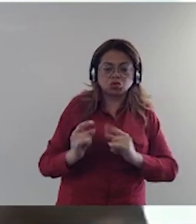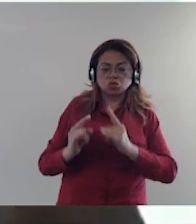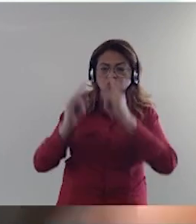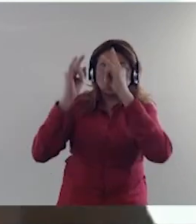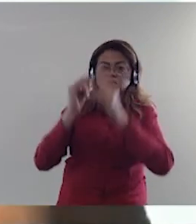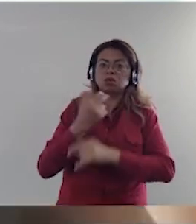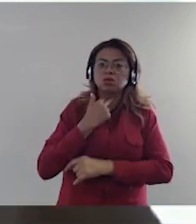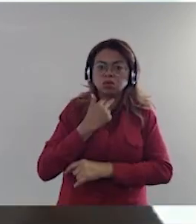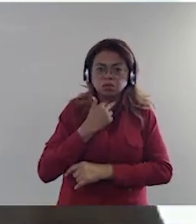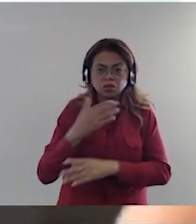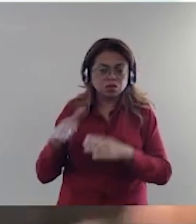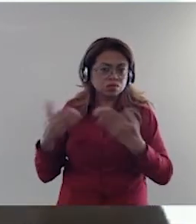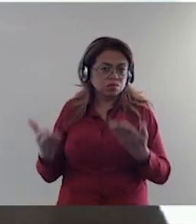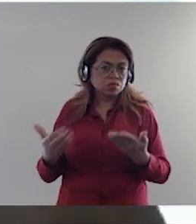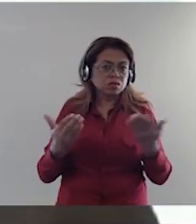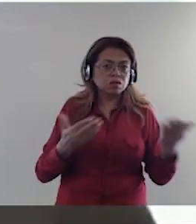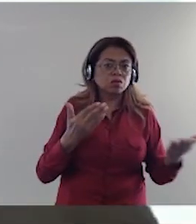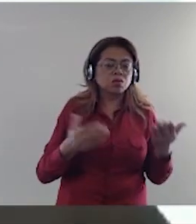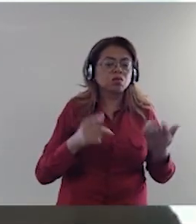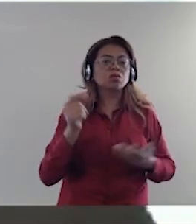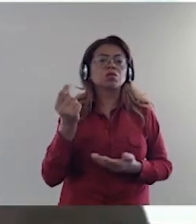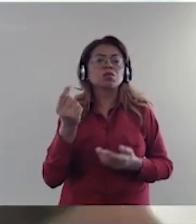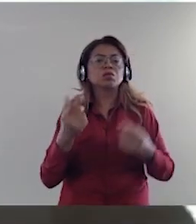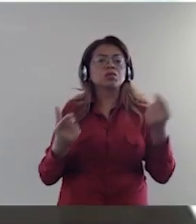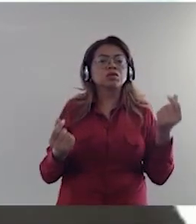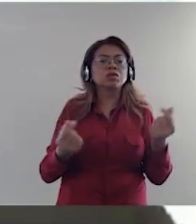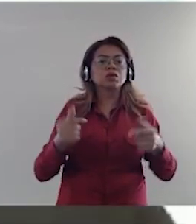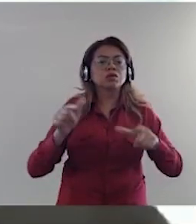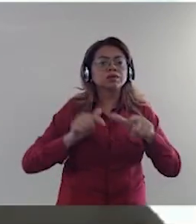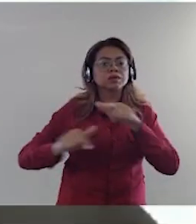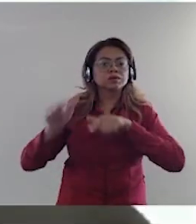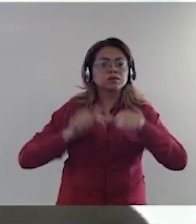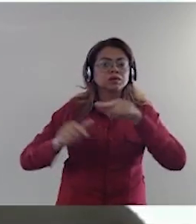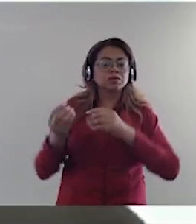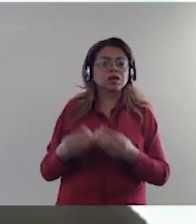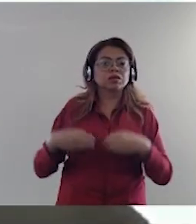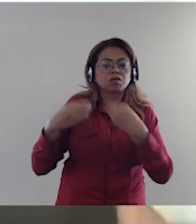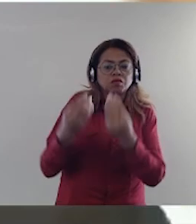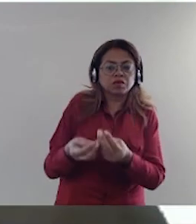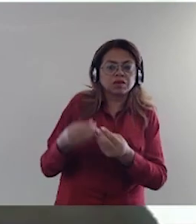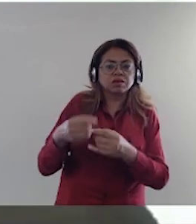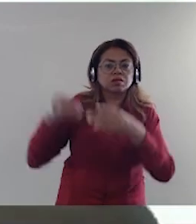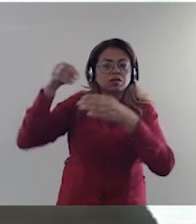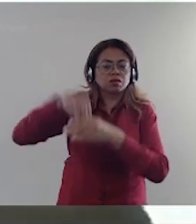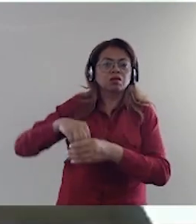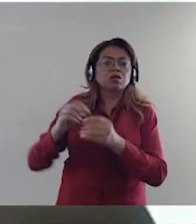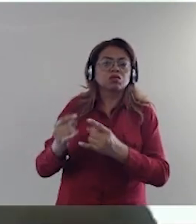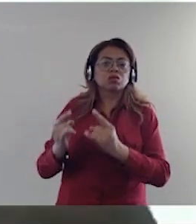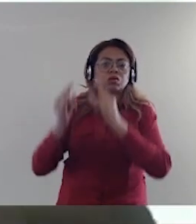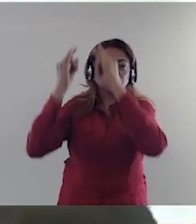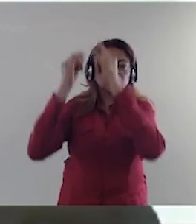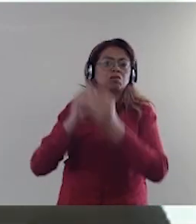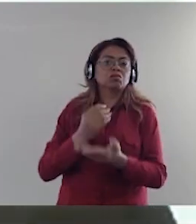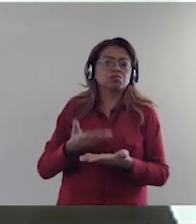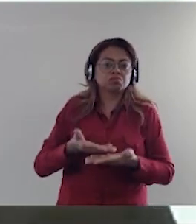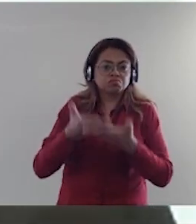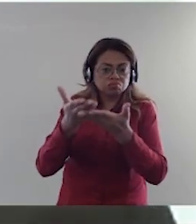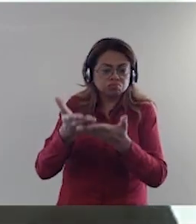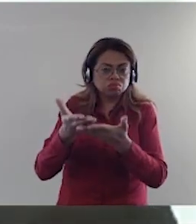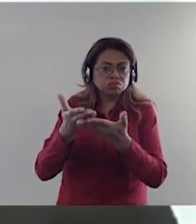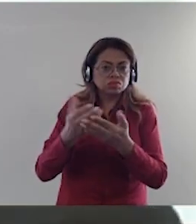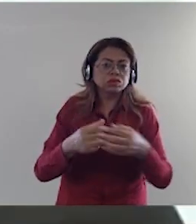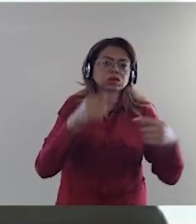Obviamente, pesando a questão do preço e dos serviços que vão ser oferecidos no hotel, da estrutura do hotel, né, a pessoa vai